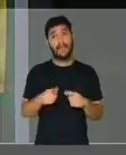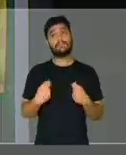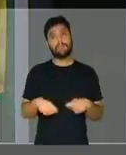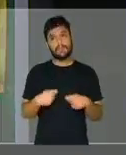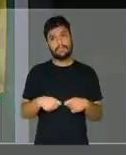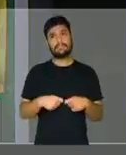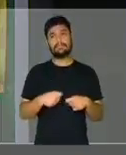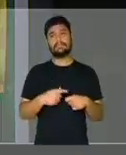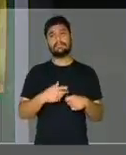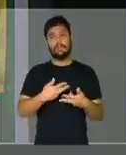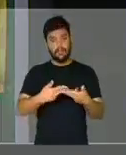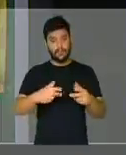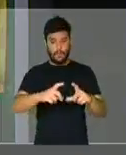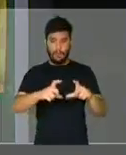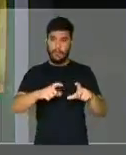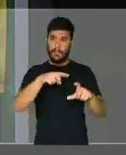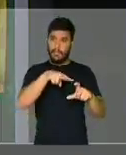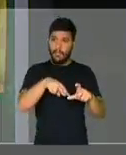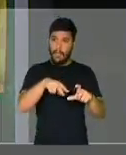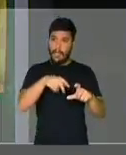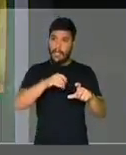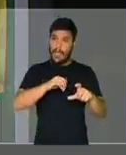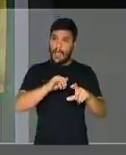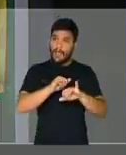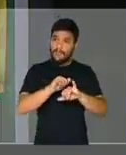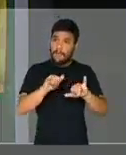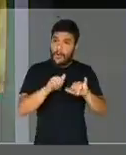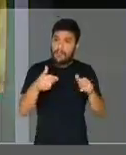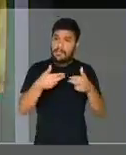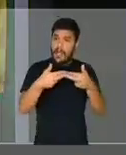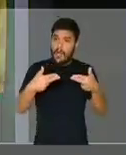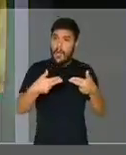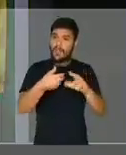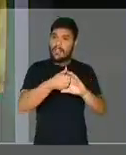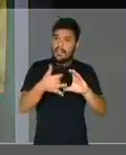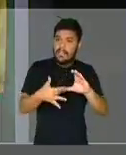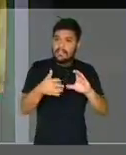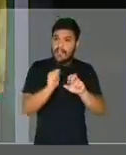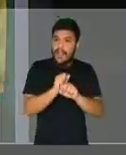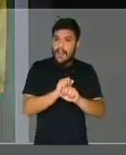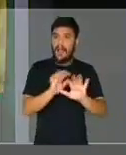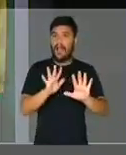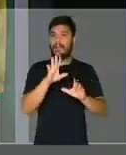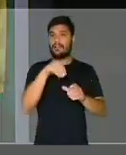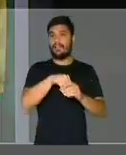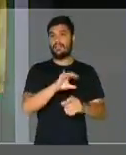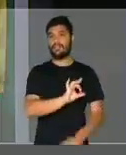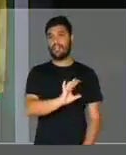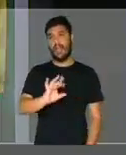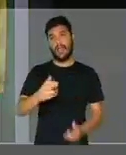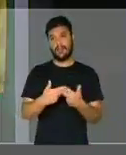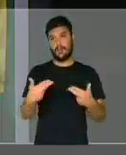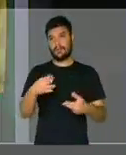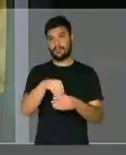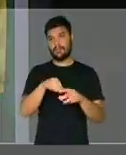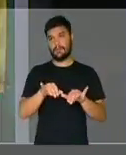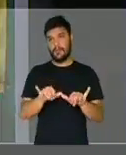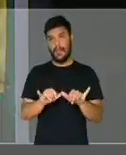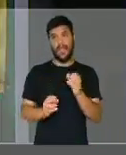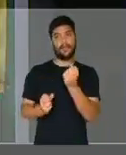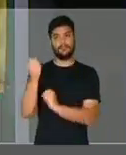ter efetivamente as suas informações colocadas em todos os produtos. Importante salientar